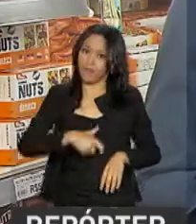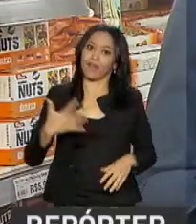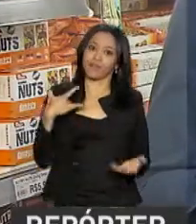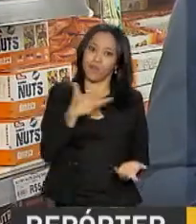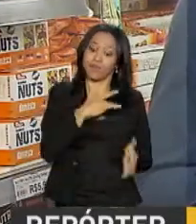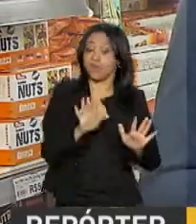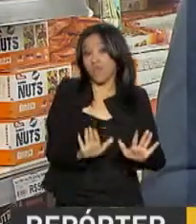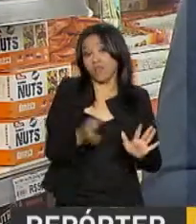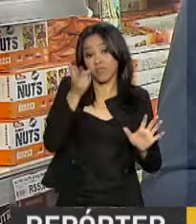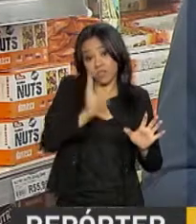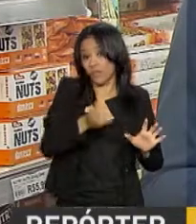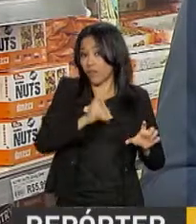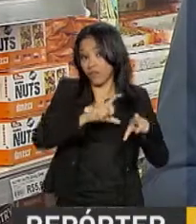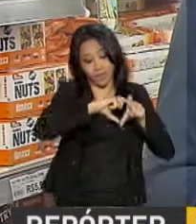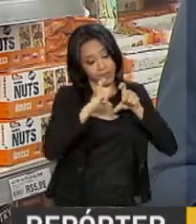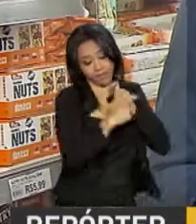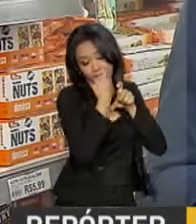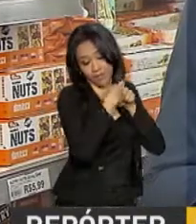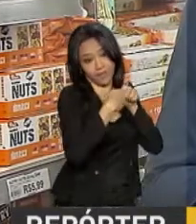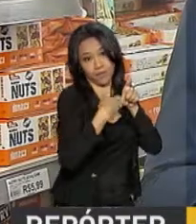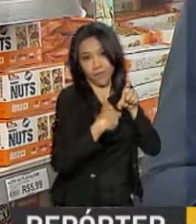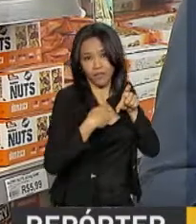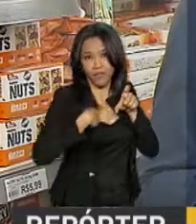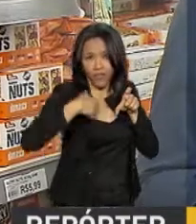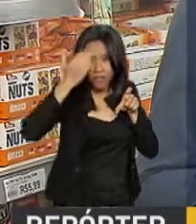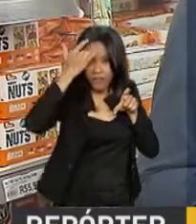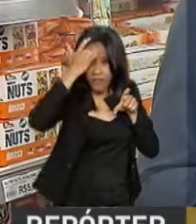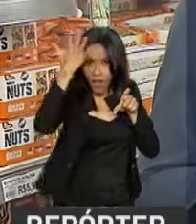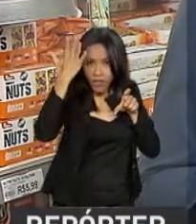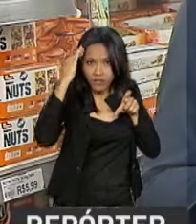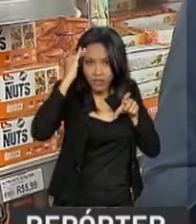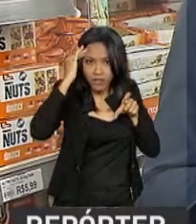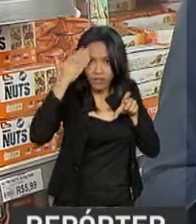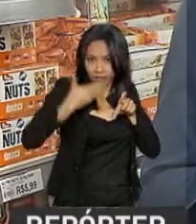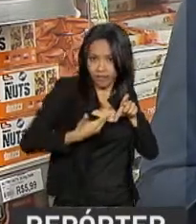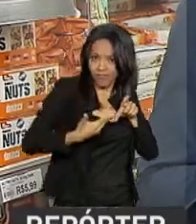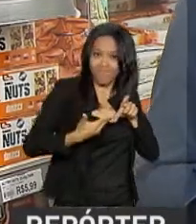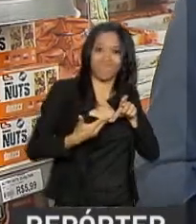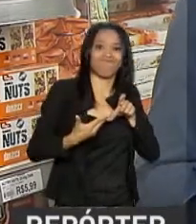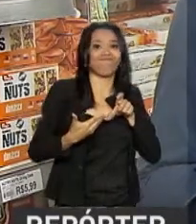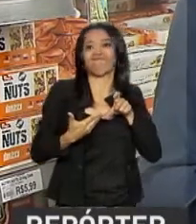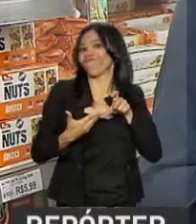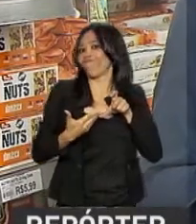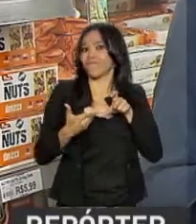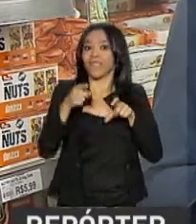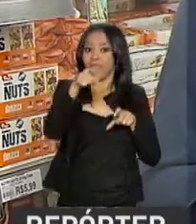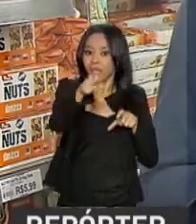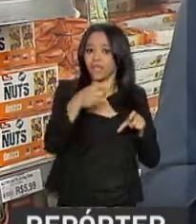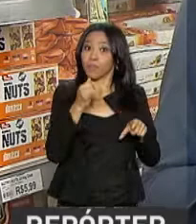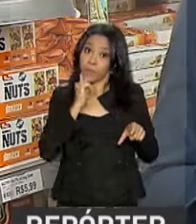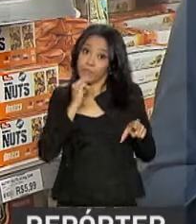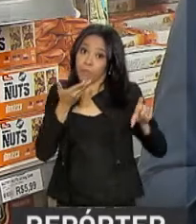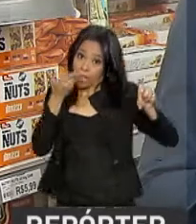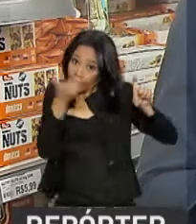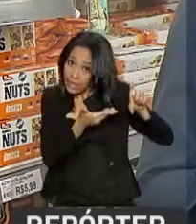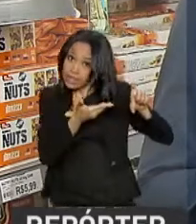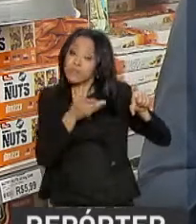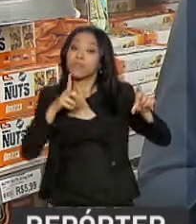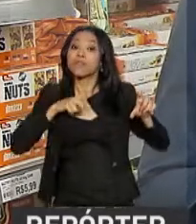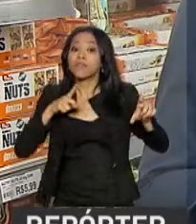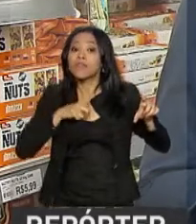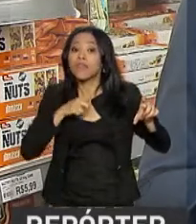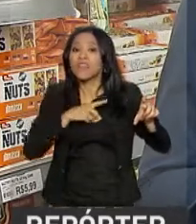nem sempre o que vem descrito aqui está numa linguagem acessível a todos os consumidores este produto por exemplo contém